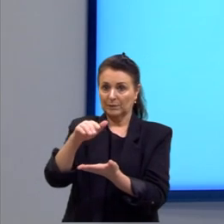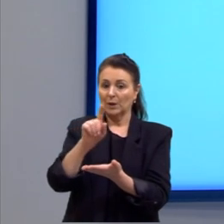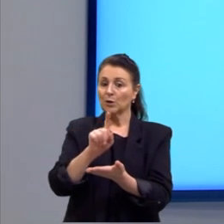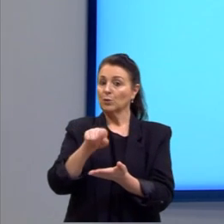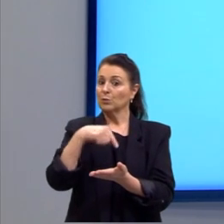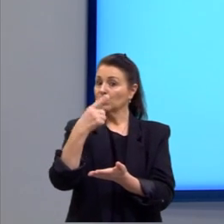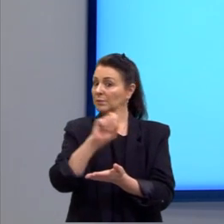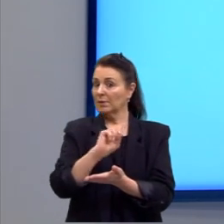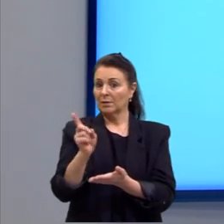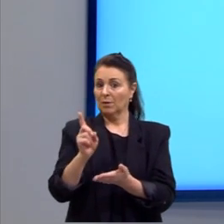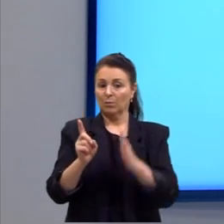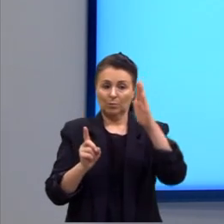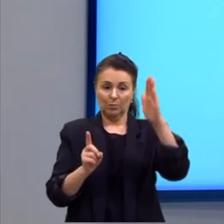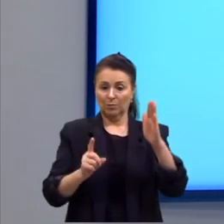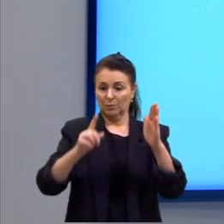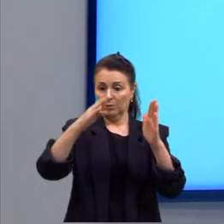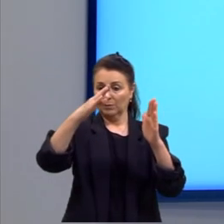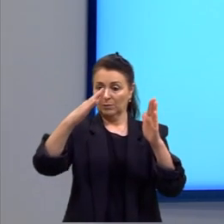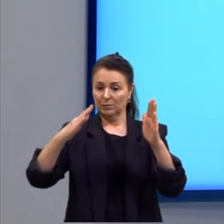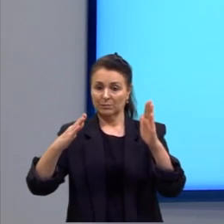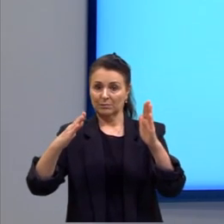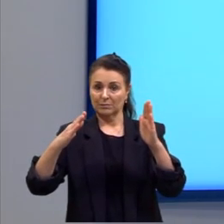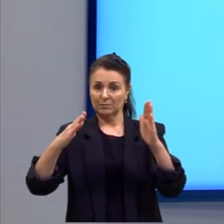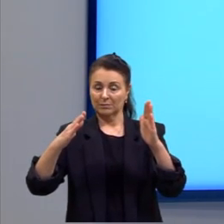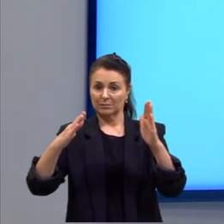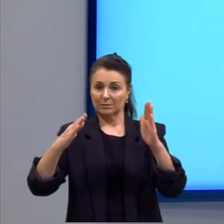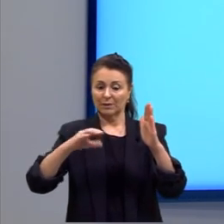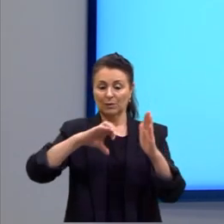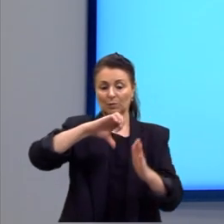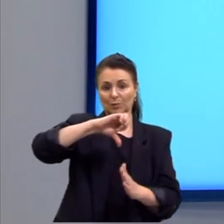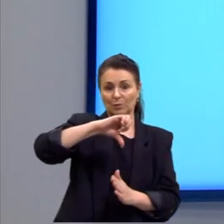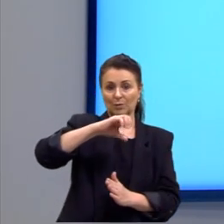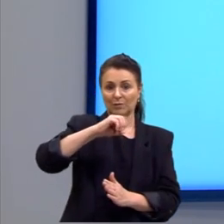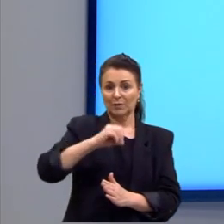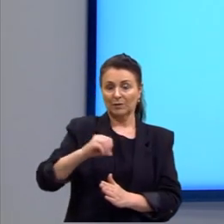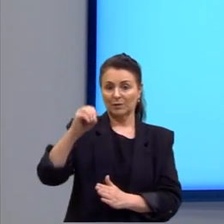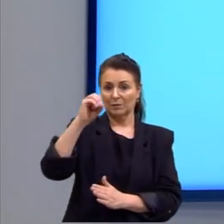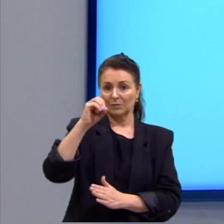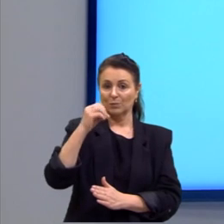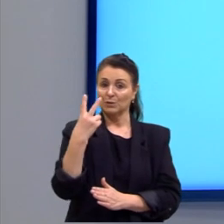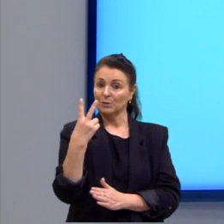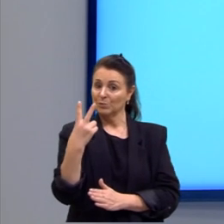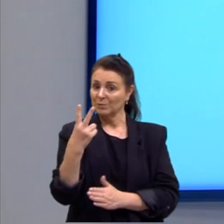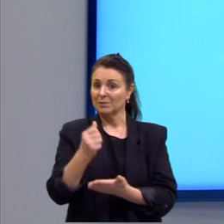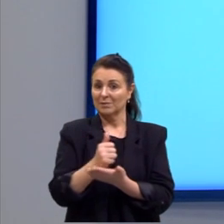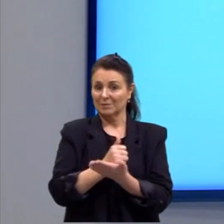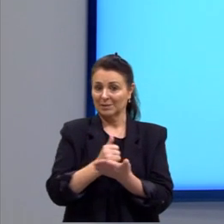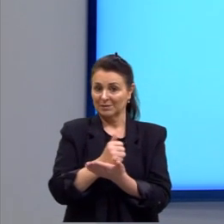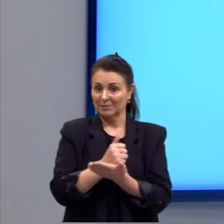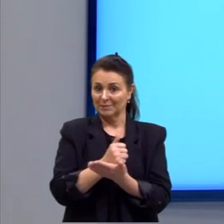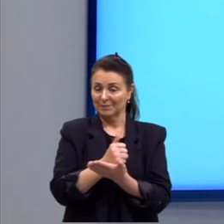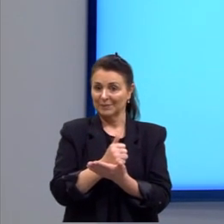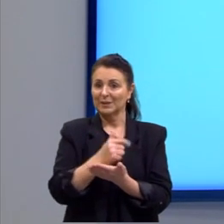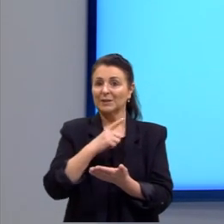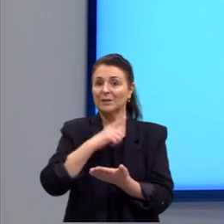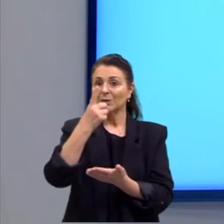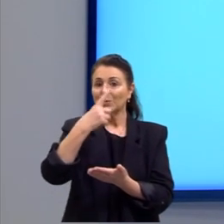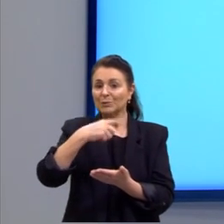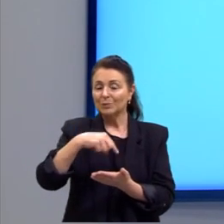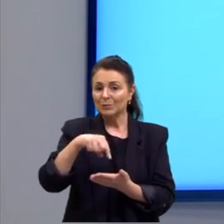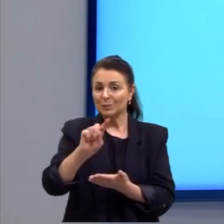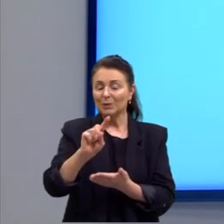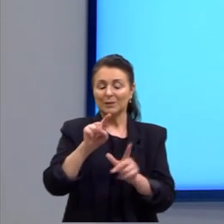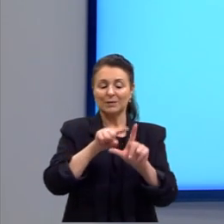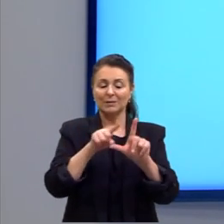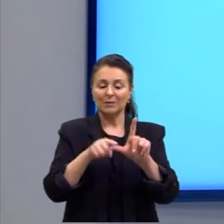um desses lados ele vai formar 90° com as duas bases tá E aí nós temos outros